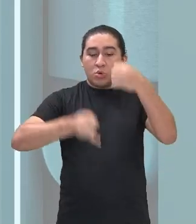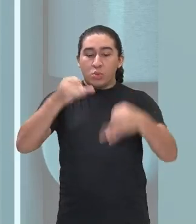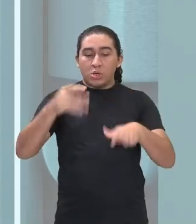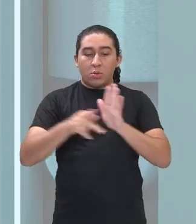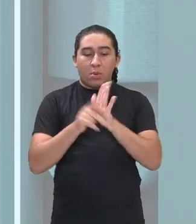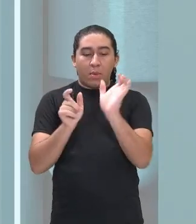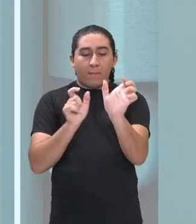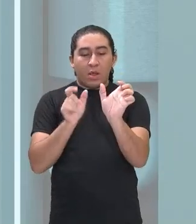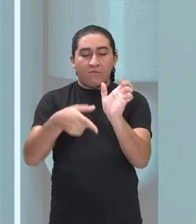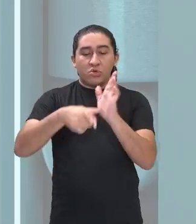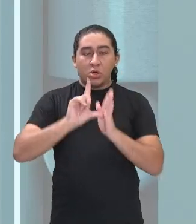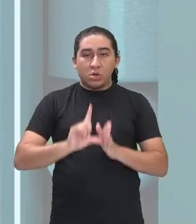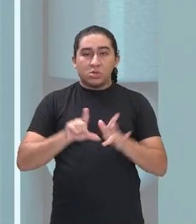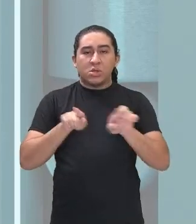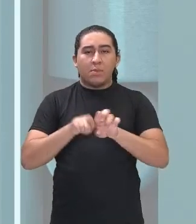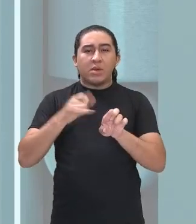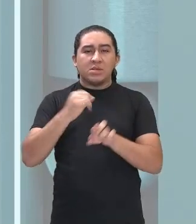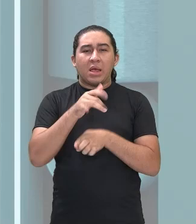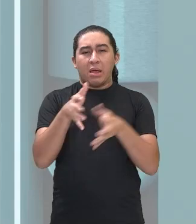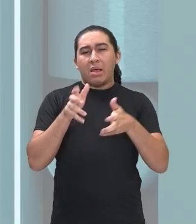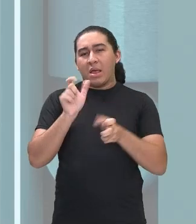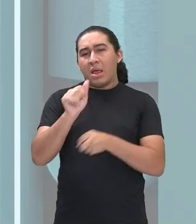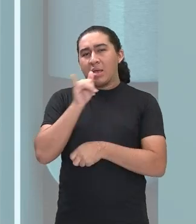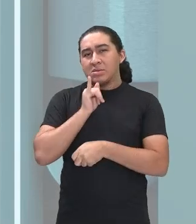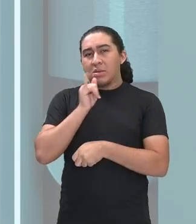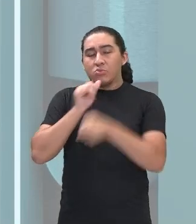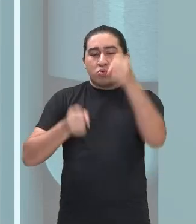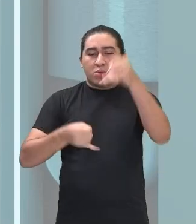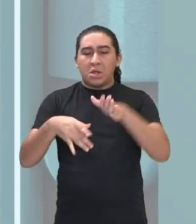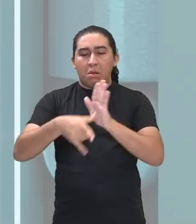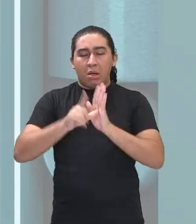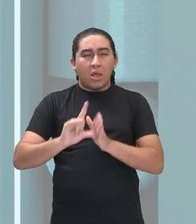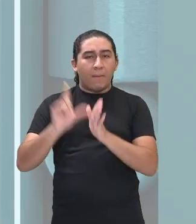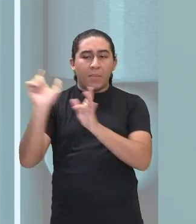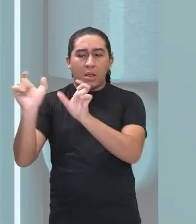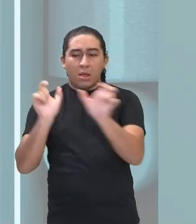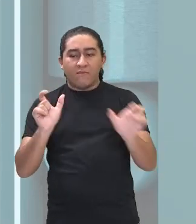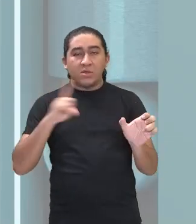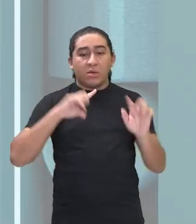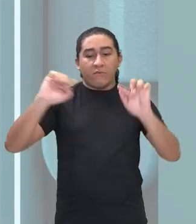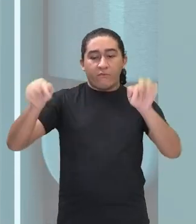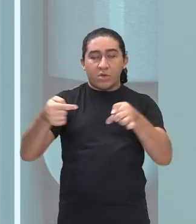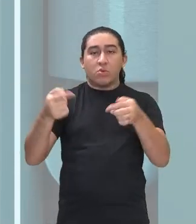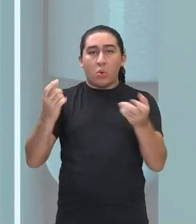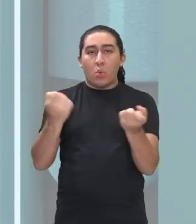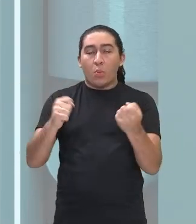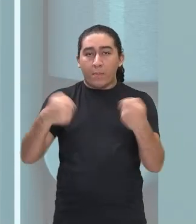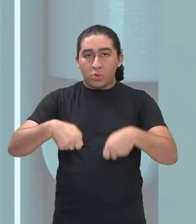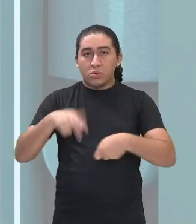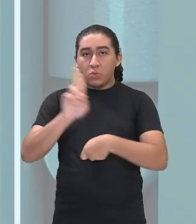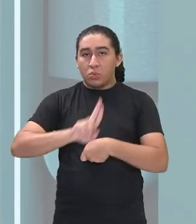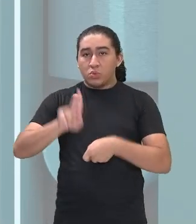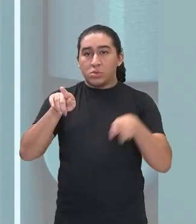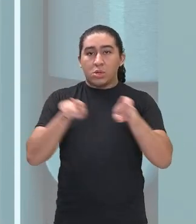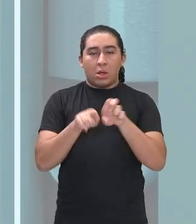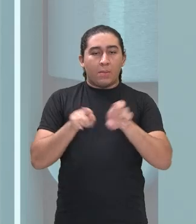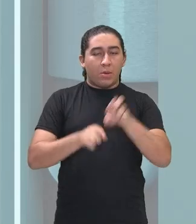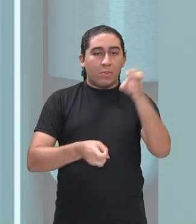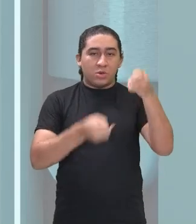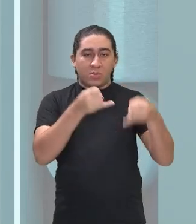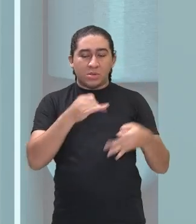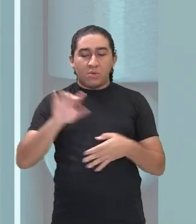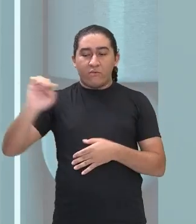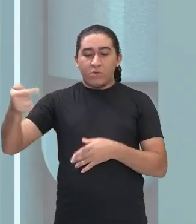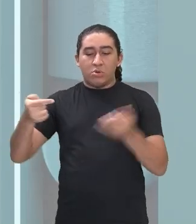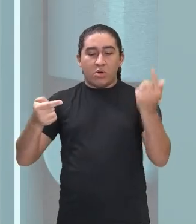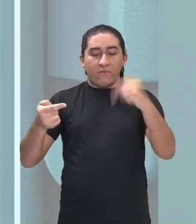termo anterior. Você quer falar mais sobre aquele termo anterior, você coloca entre vírgula. Quando está lá uma explicação entre